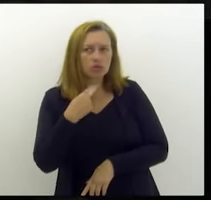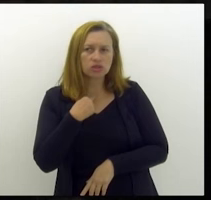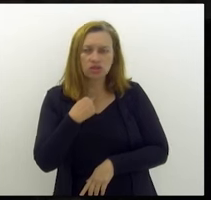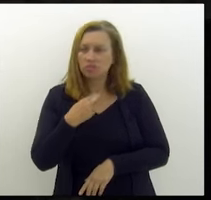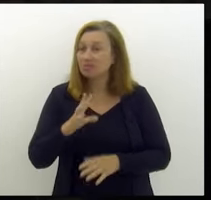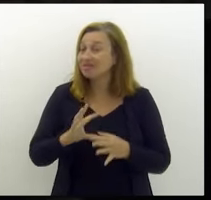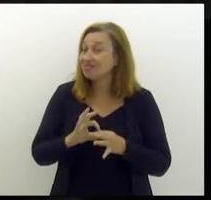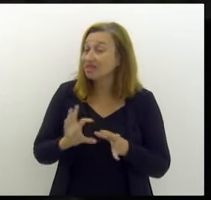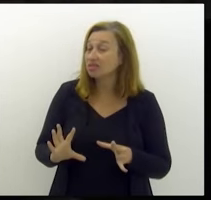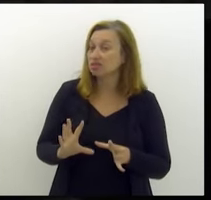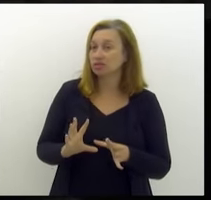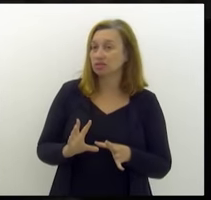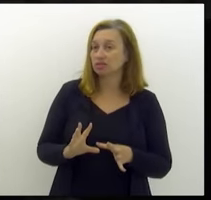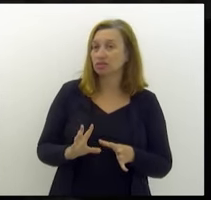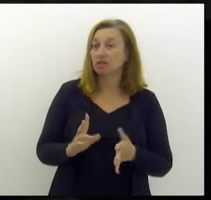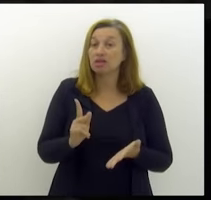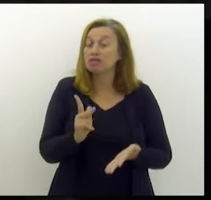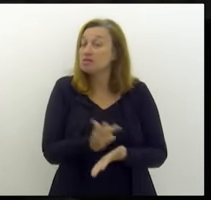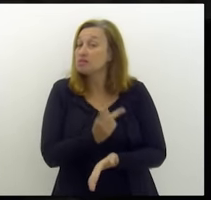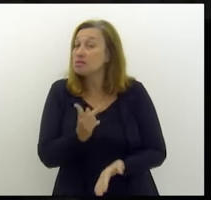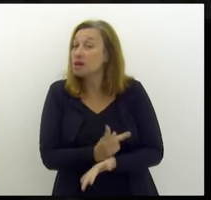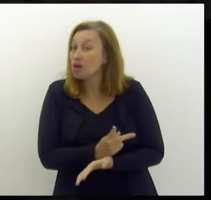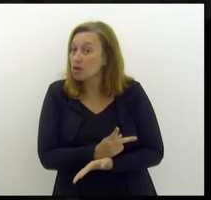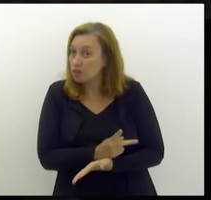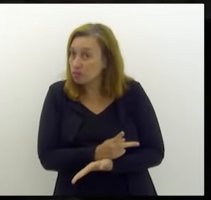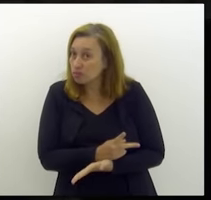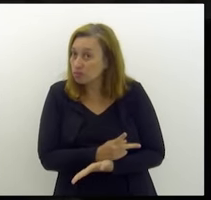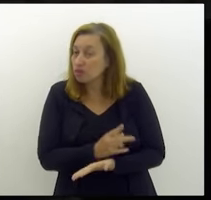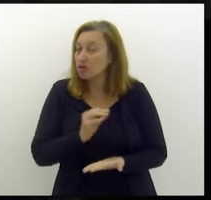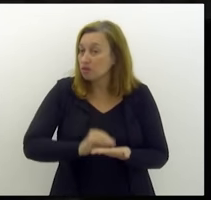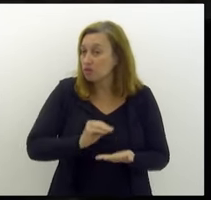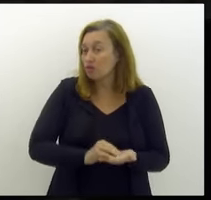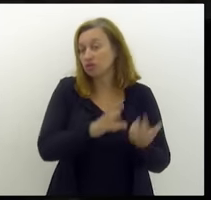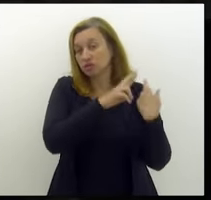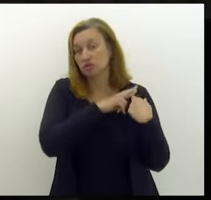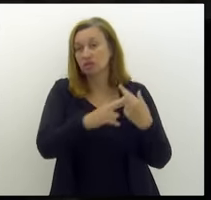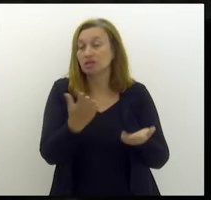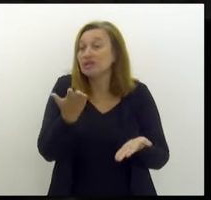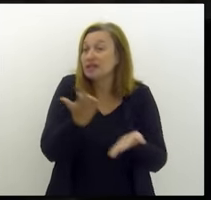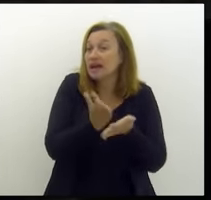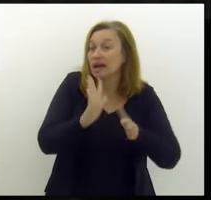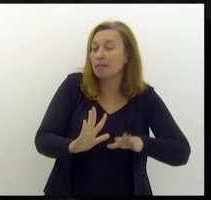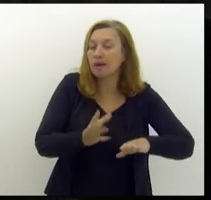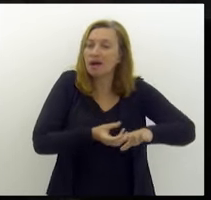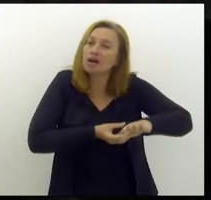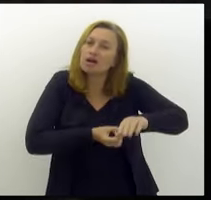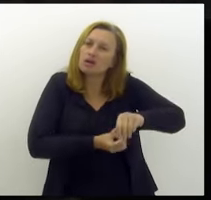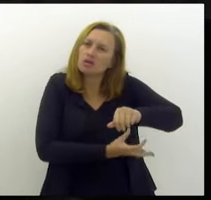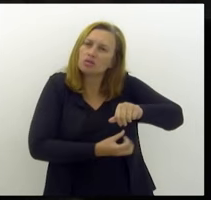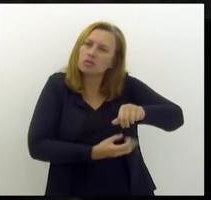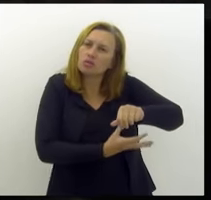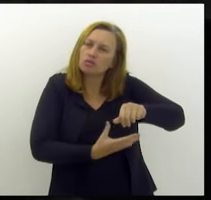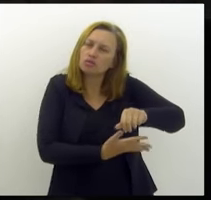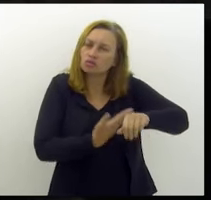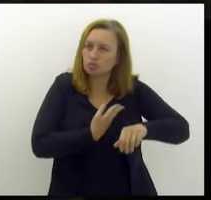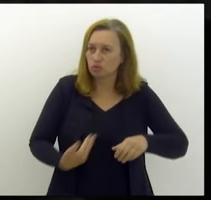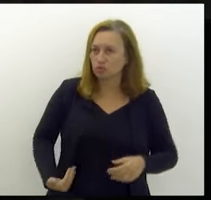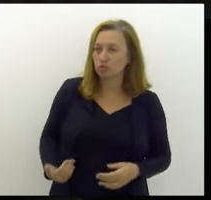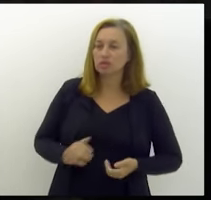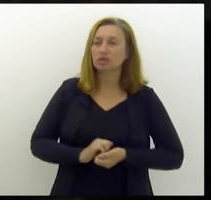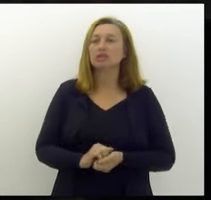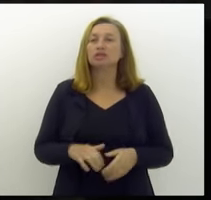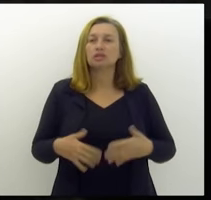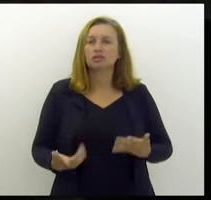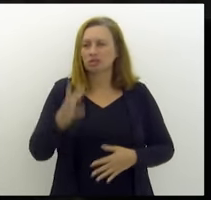permitir essa irresponsabilidade de acabar com os Fundos públicos para esse sentido e aqui